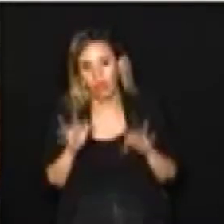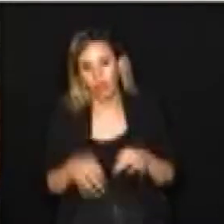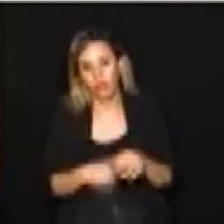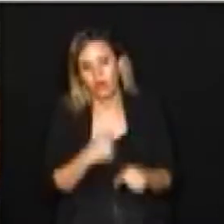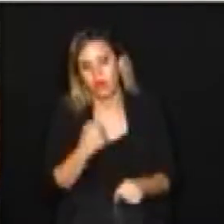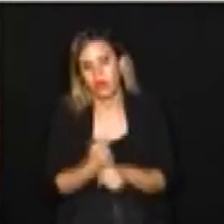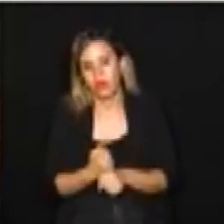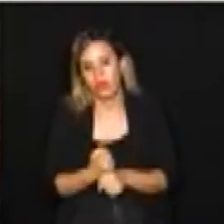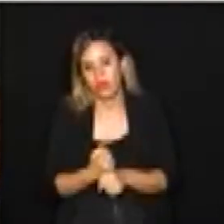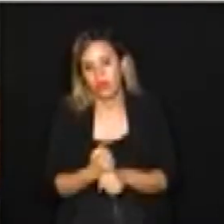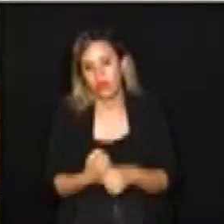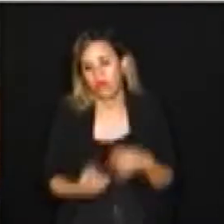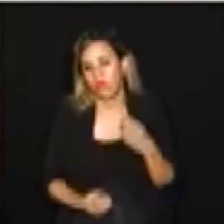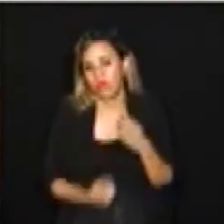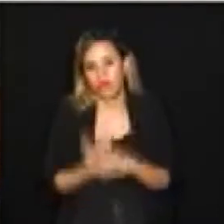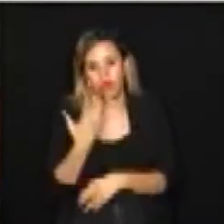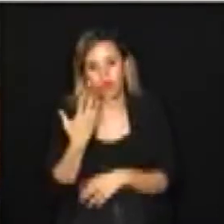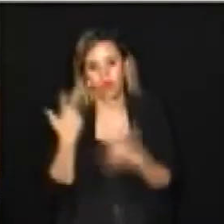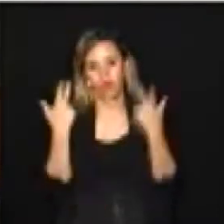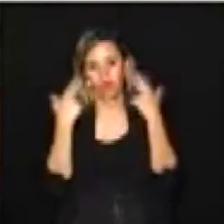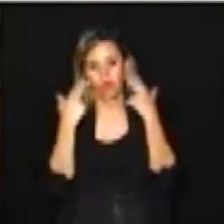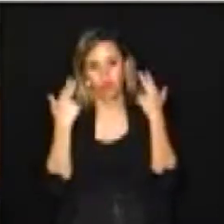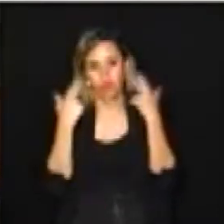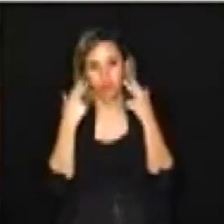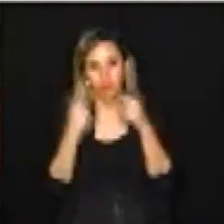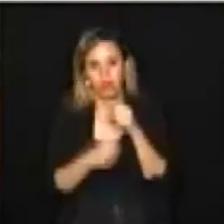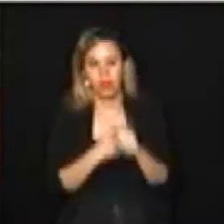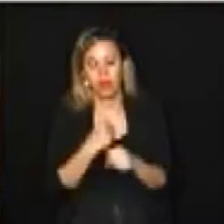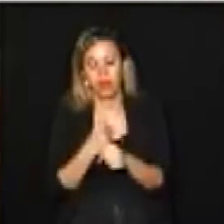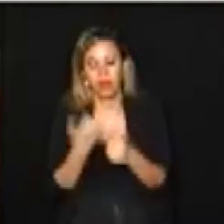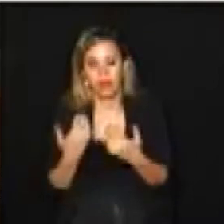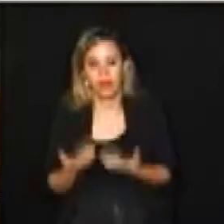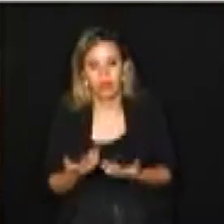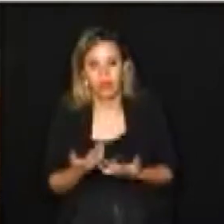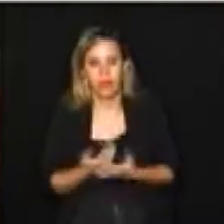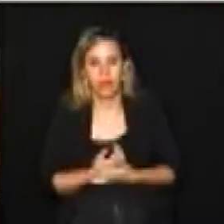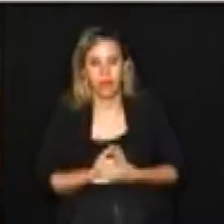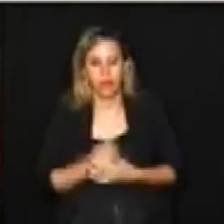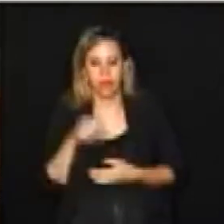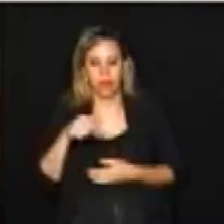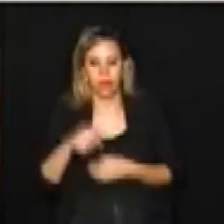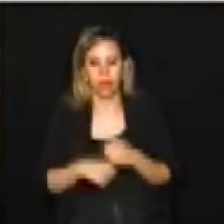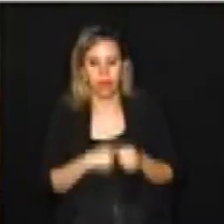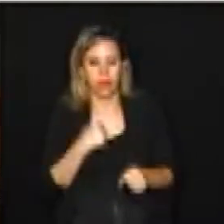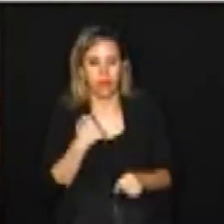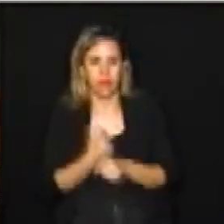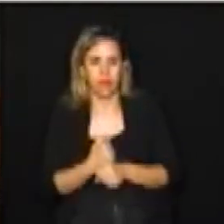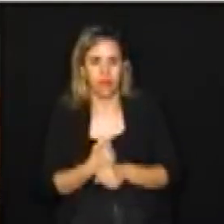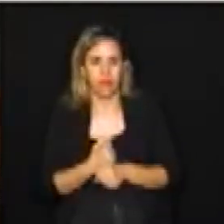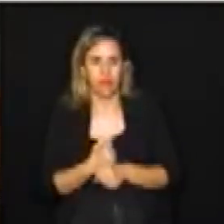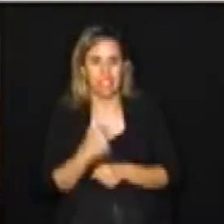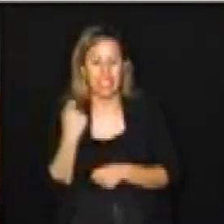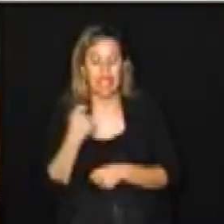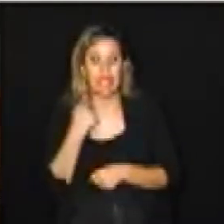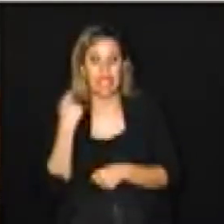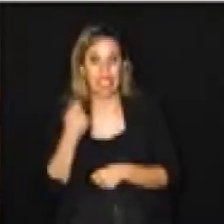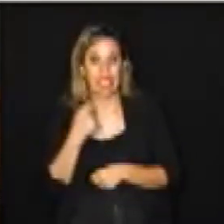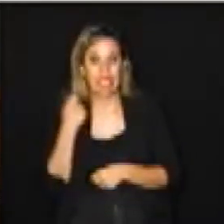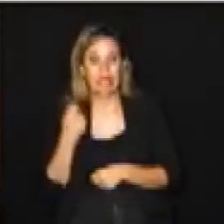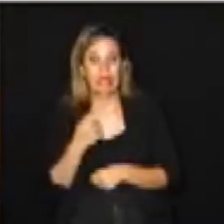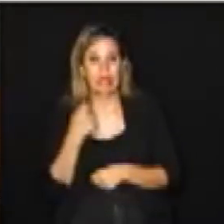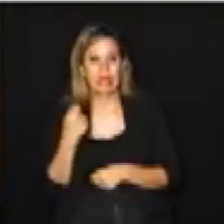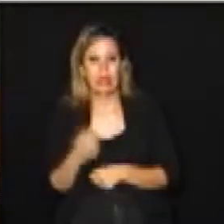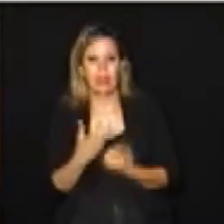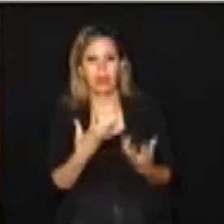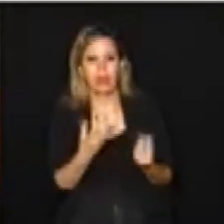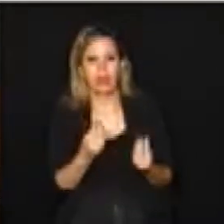que ocorre em todos os anos, né? Esse ano, de uma forma mais grave ainda, porque